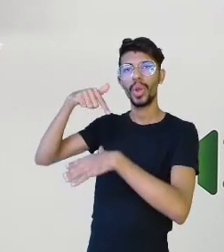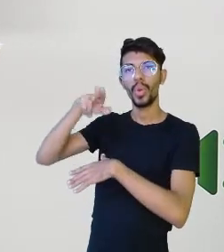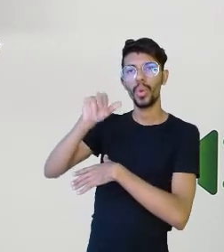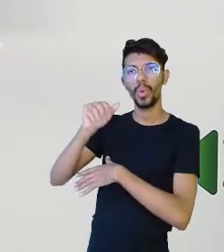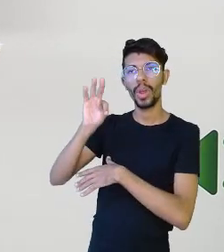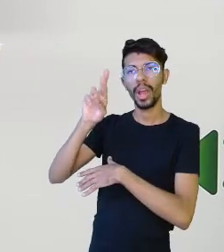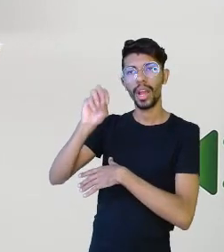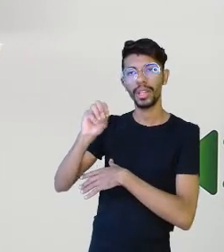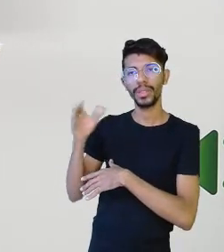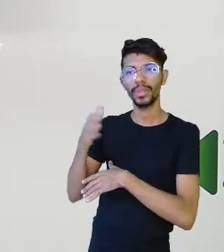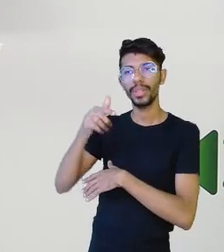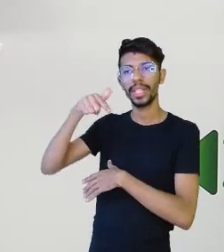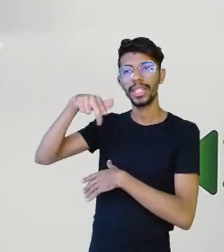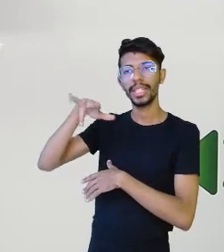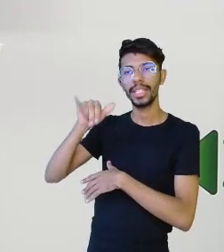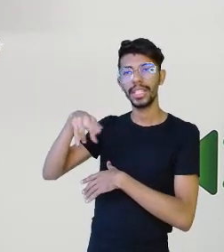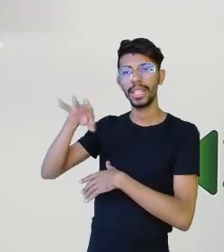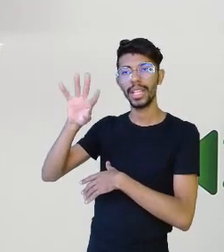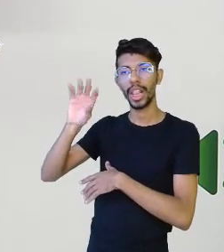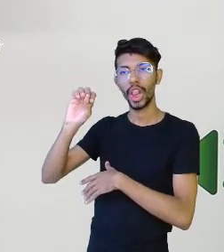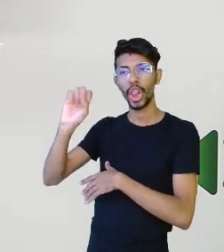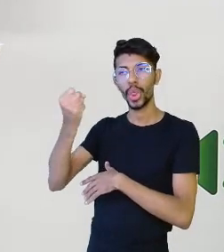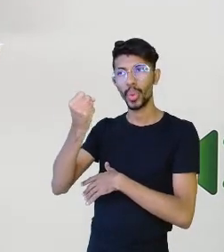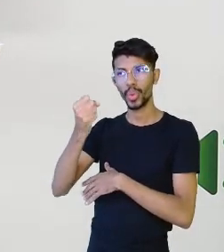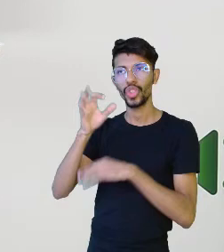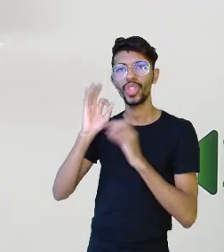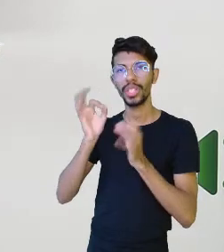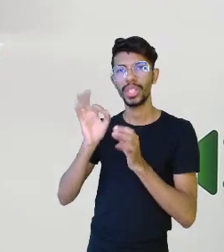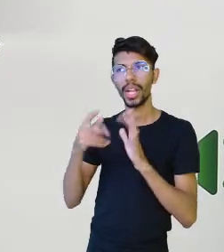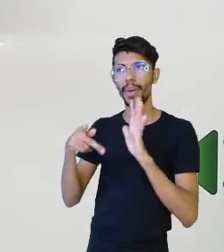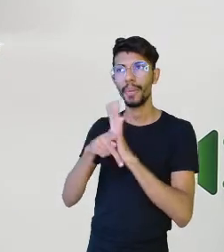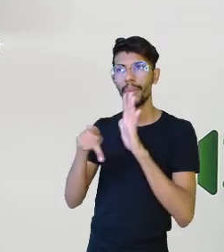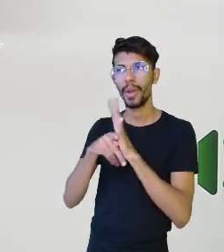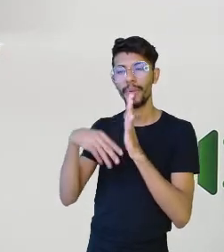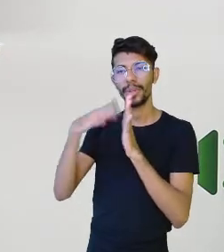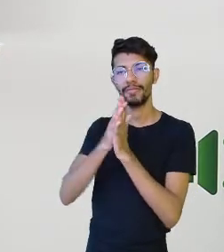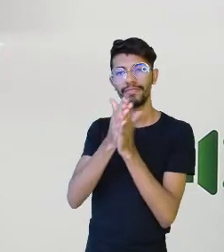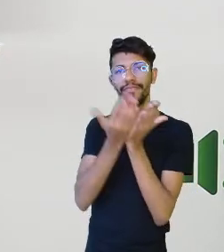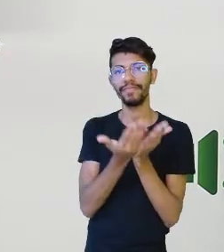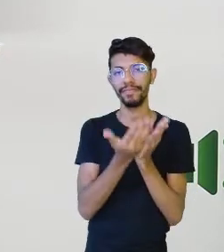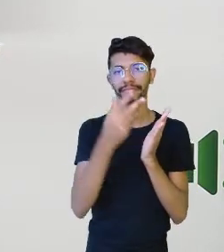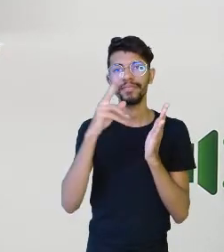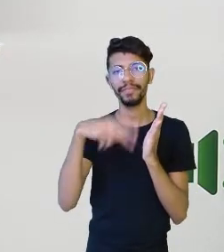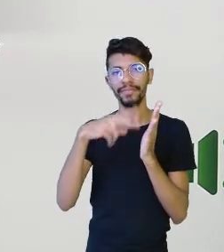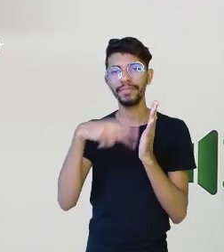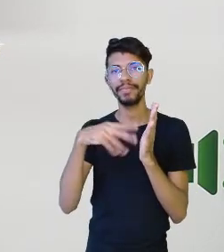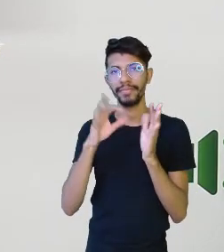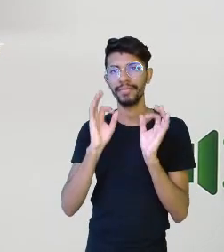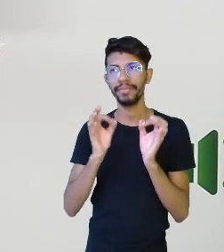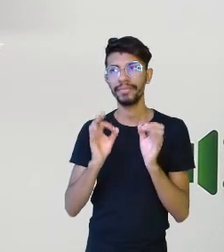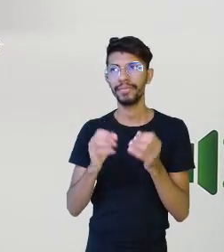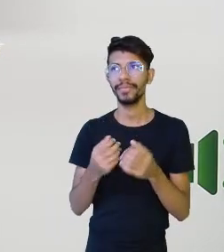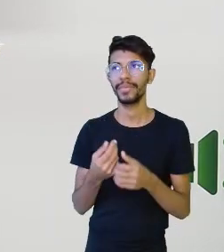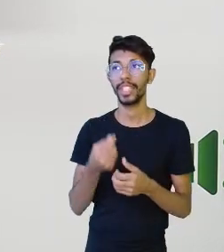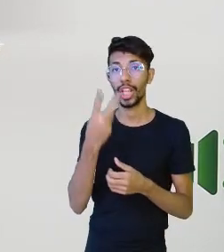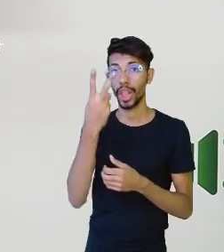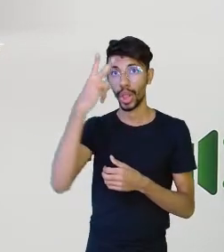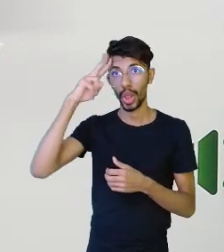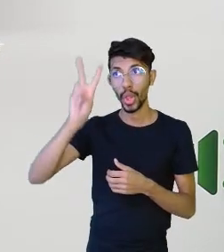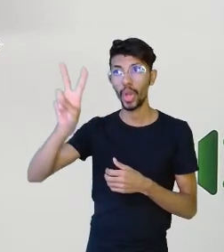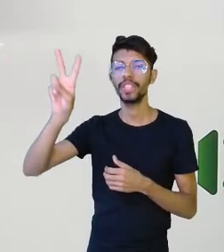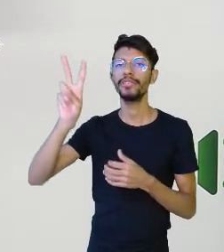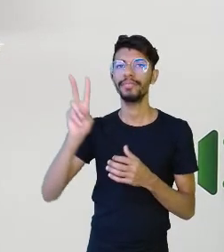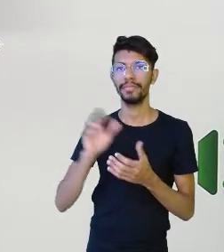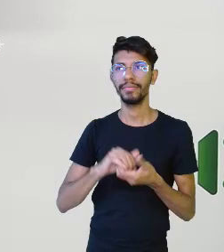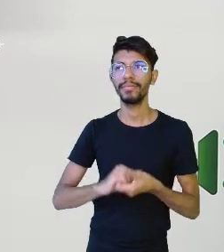4/5 do livro. Essa é a fração que representa o que ele leu durante esses 2 dias.